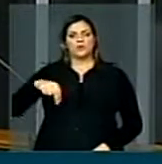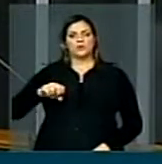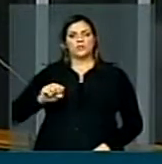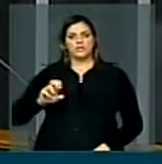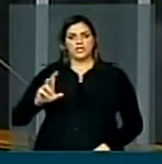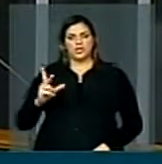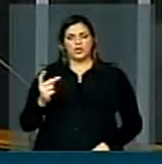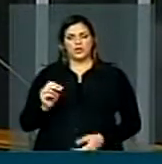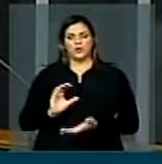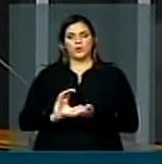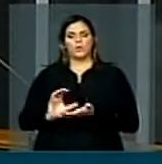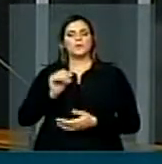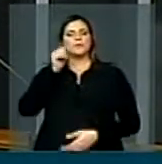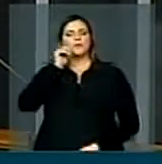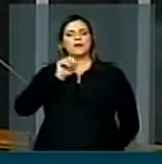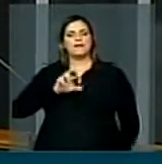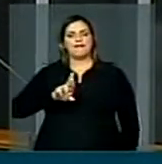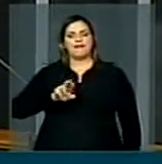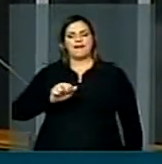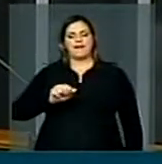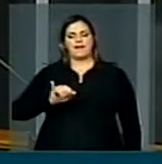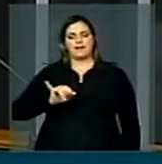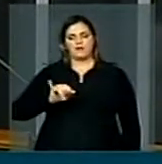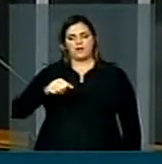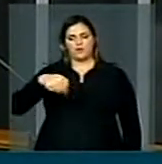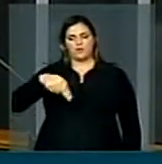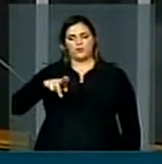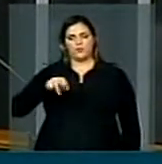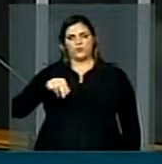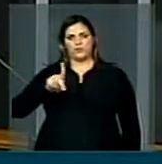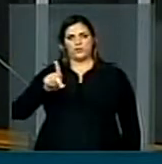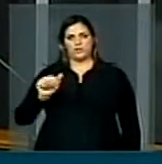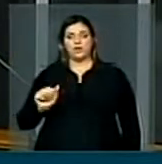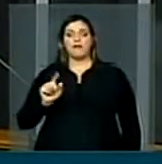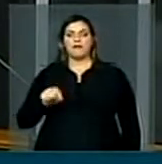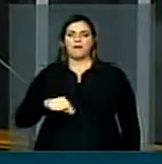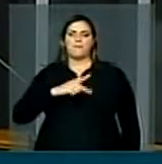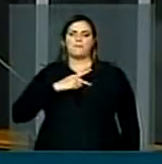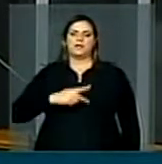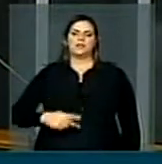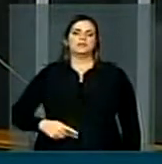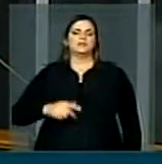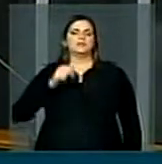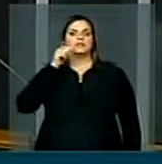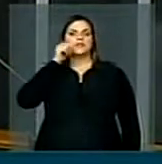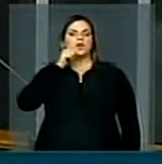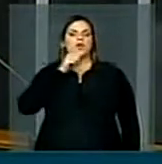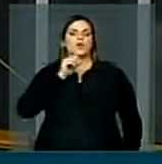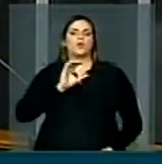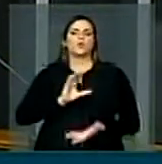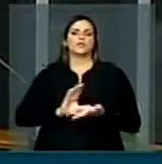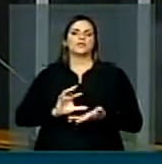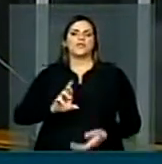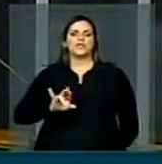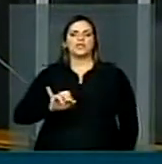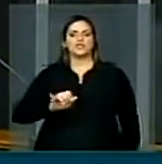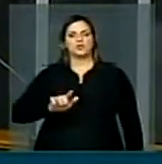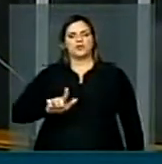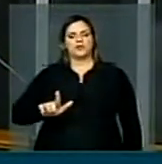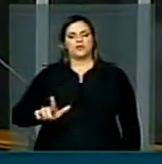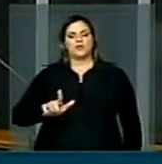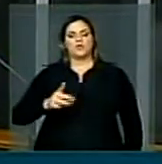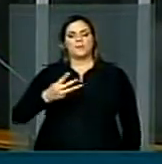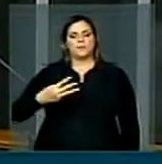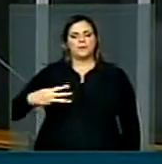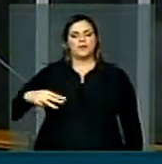senhora Raimunda Porto Bom Tempo, que é a presidente do Conselho Regional dos Despachantes Documentalistas